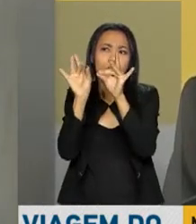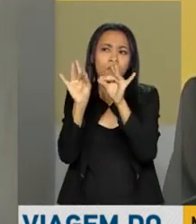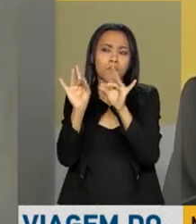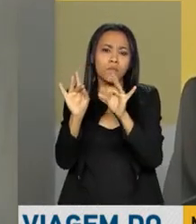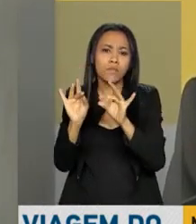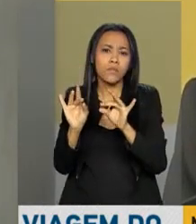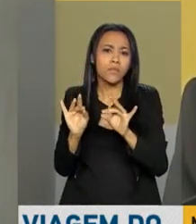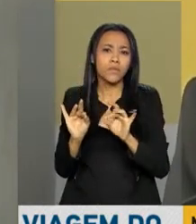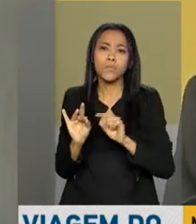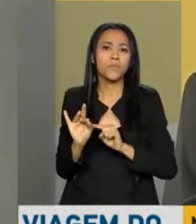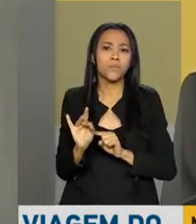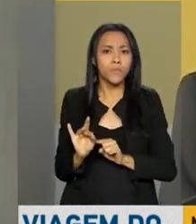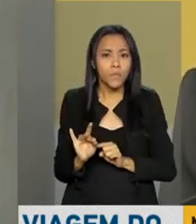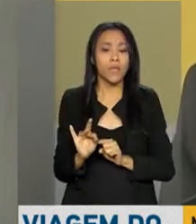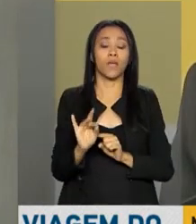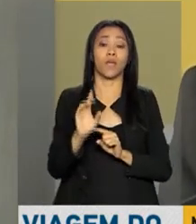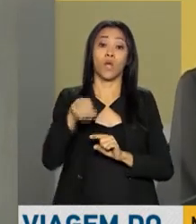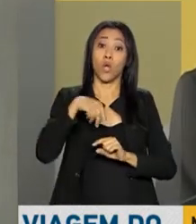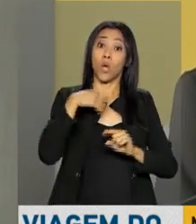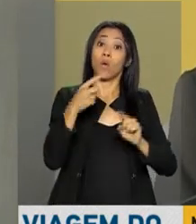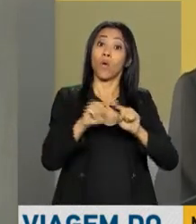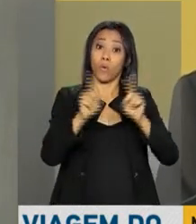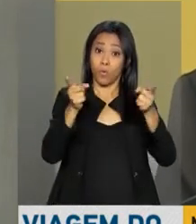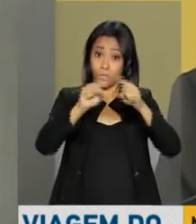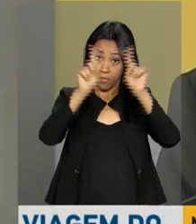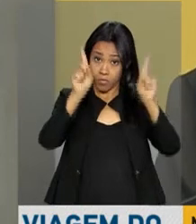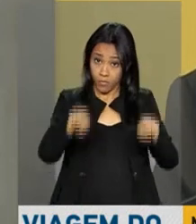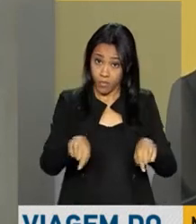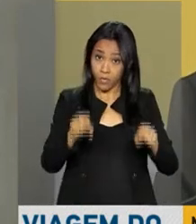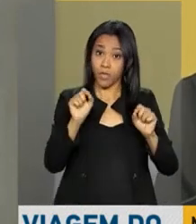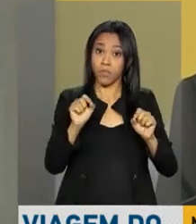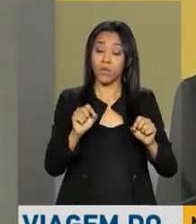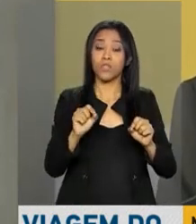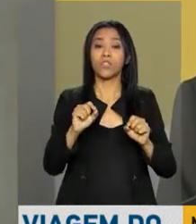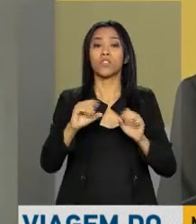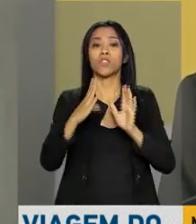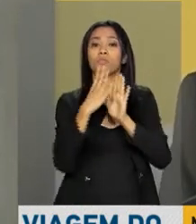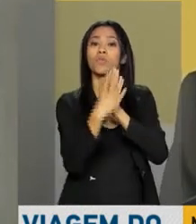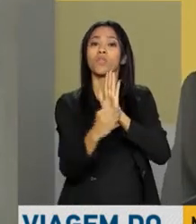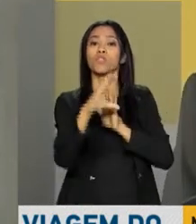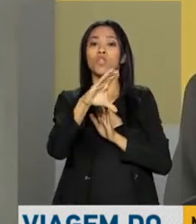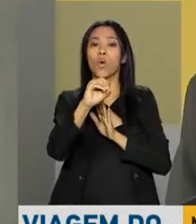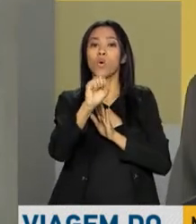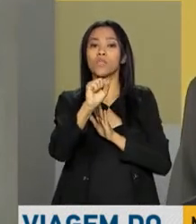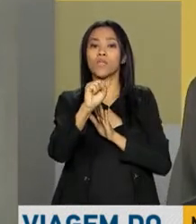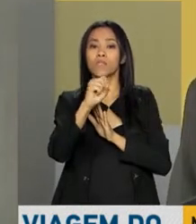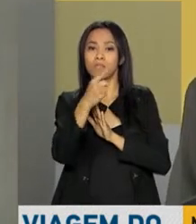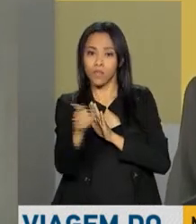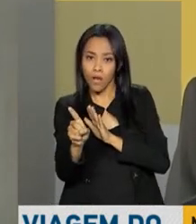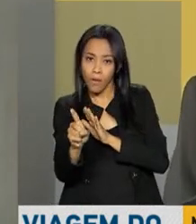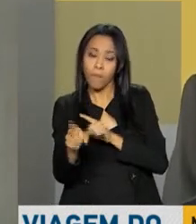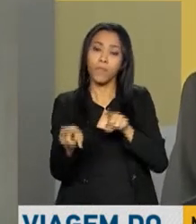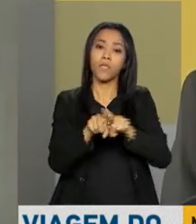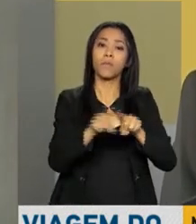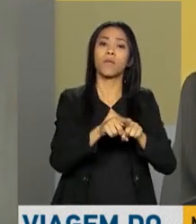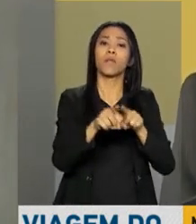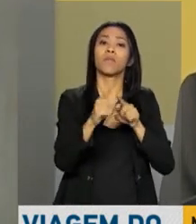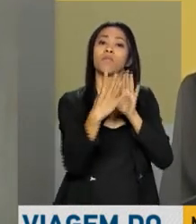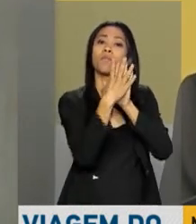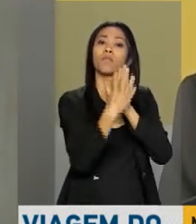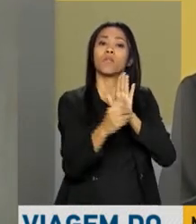abrangente programa de concessões de privatizações o ministro moreira franco já deve ter